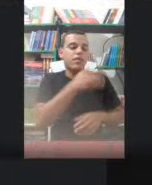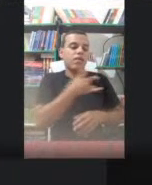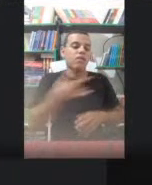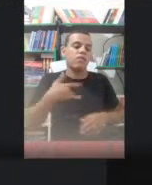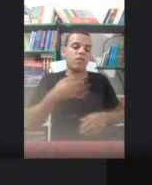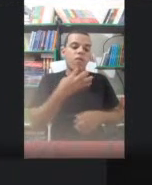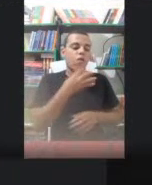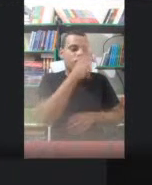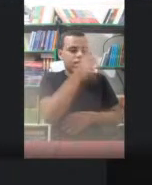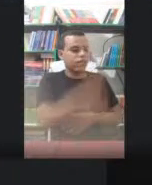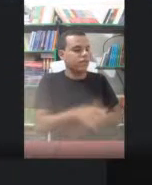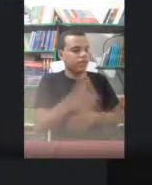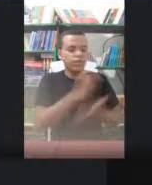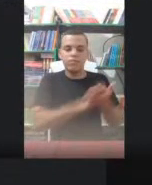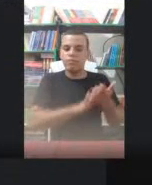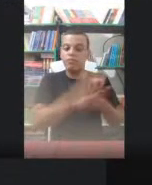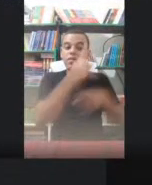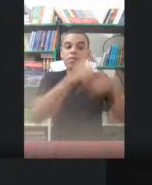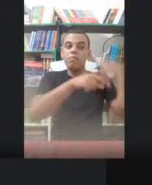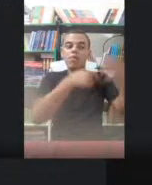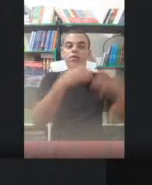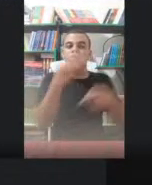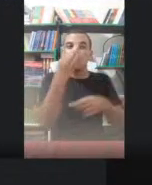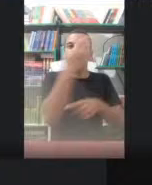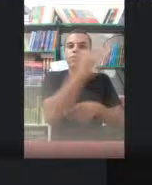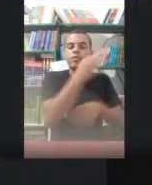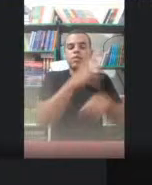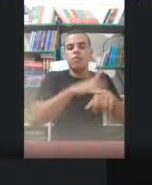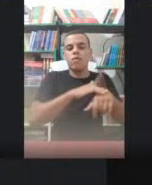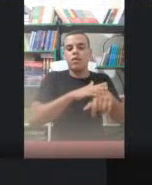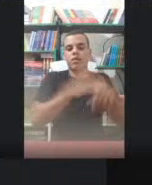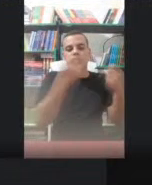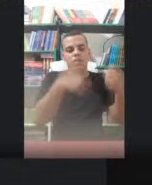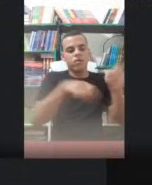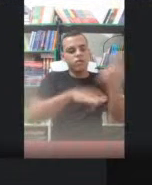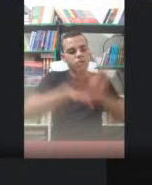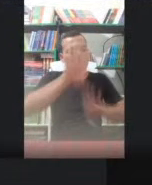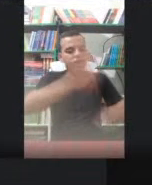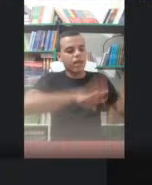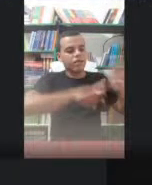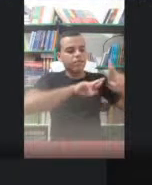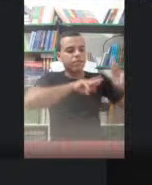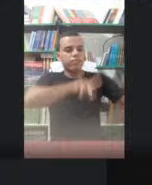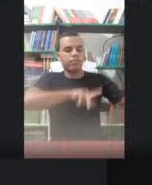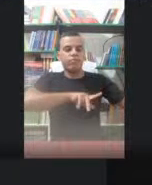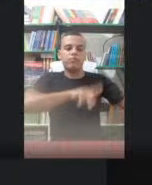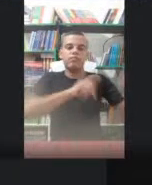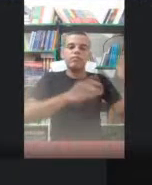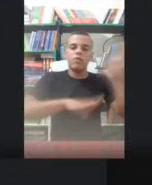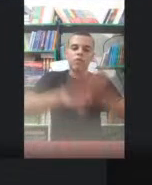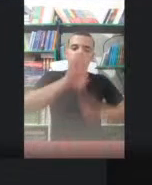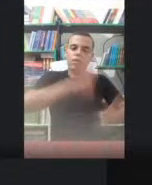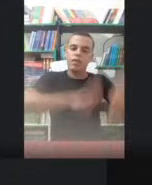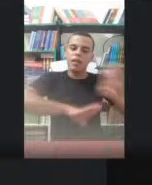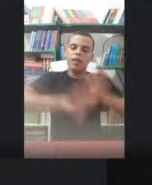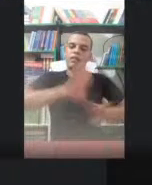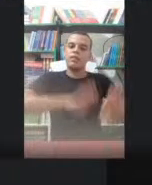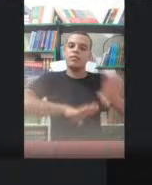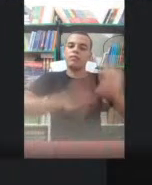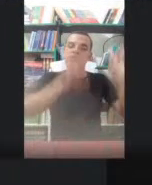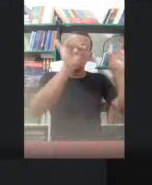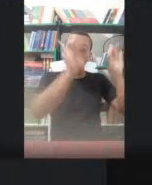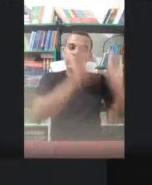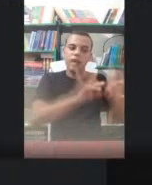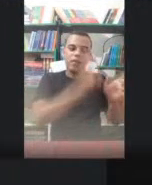que adoecem, né? Que precisam de um cuidado diferenciado, de um cuidado específico